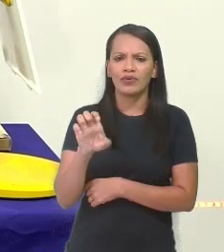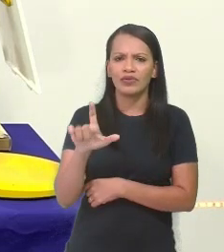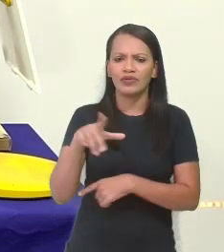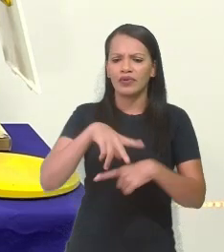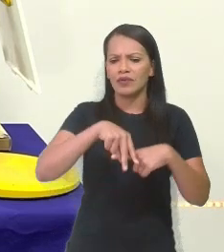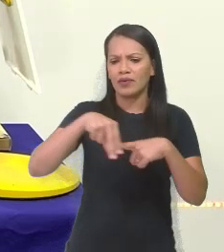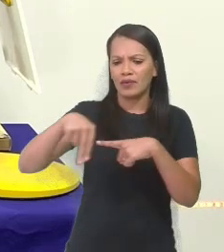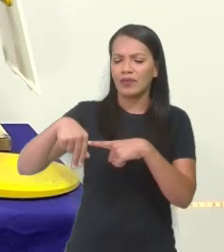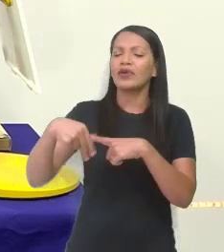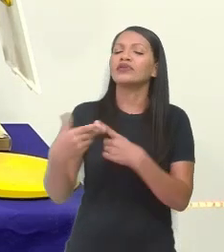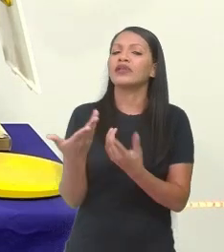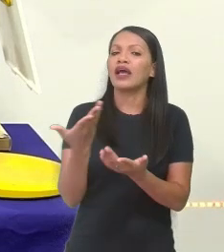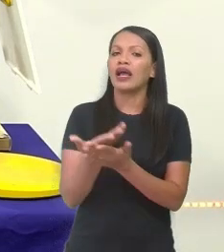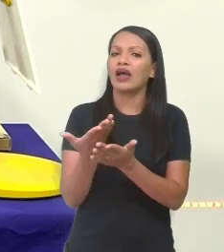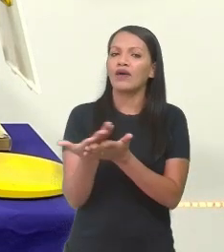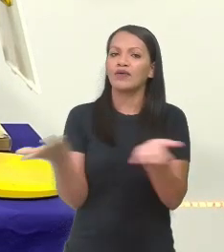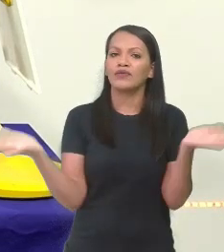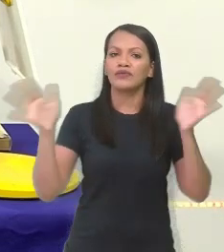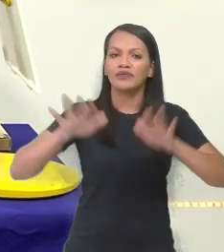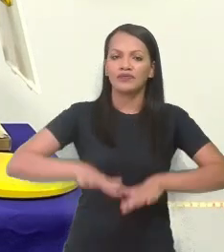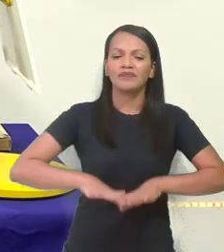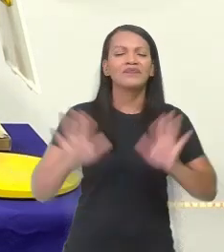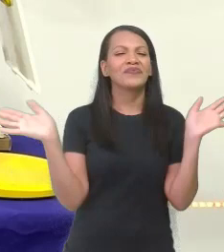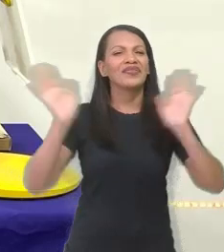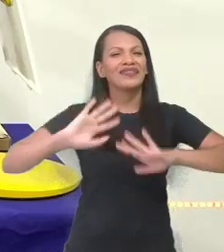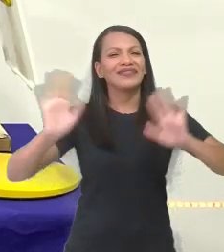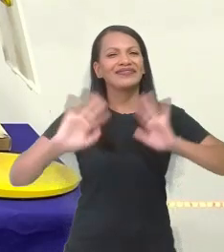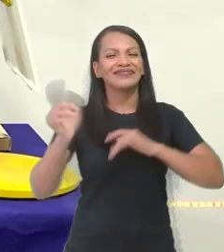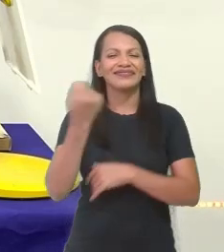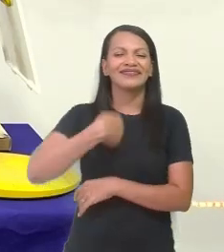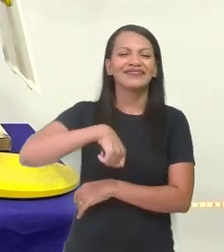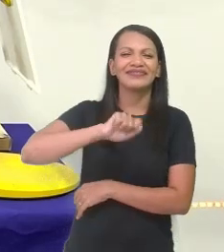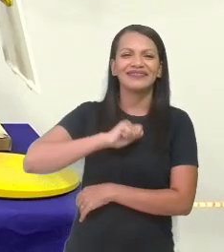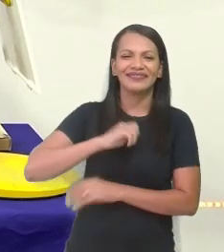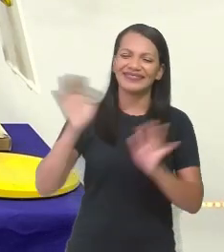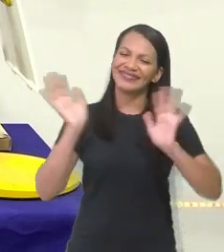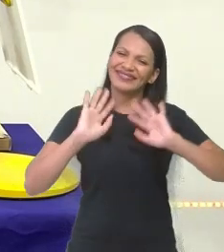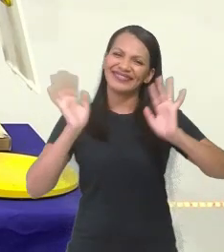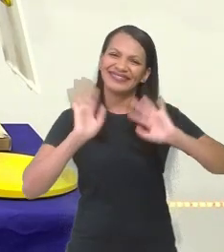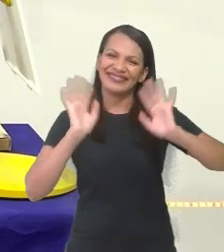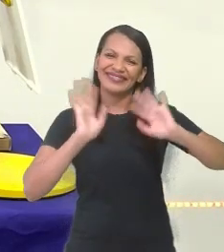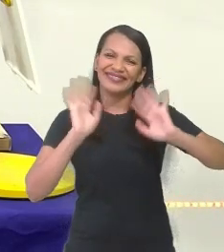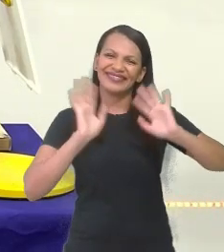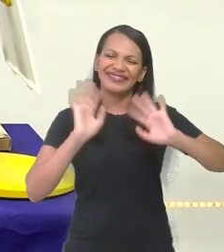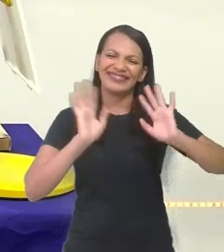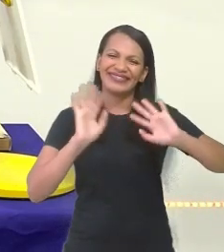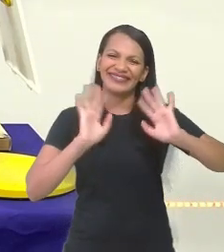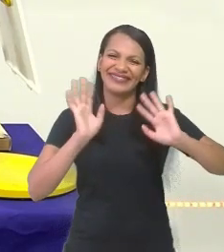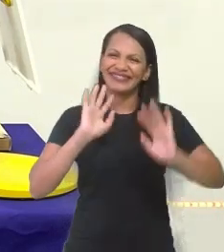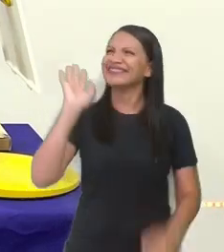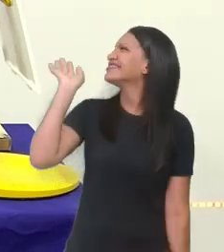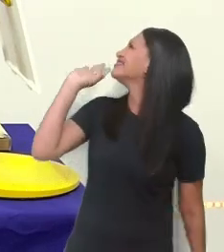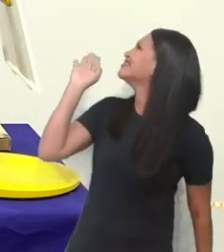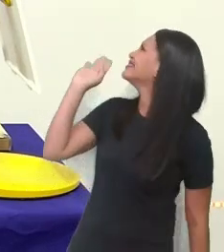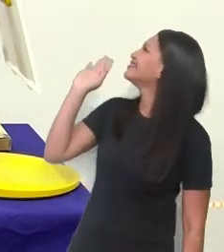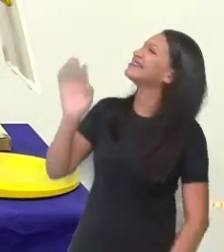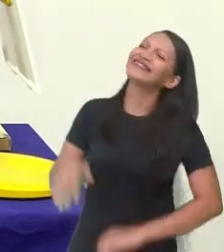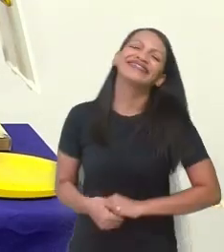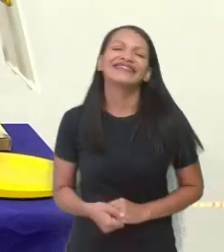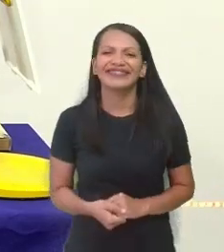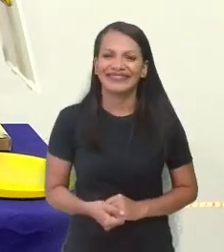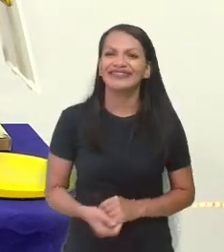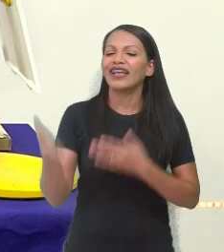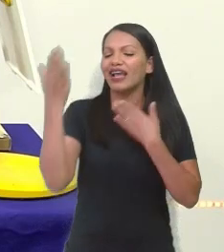mais inclusiva, deste lado aqui está a Jéssica. Cadê? Deixa eu ver. Vem mais para cá, Jéssica. Eu